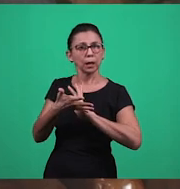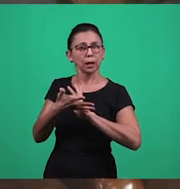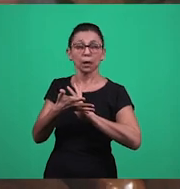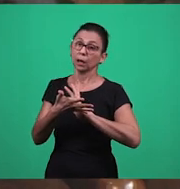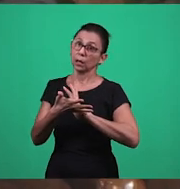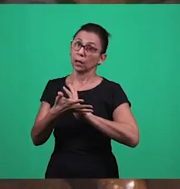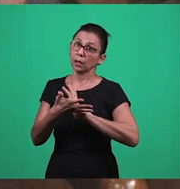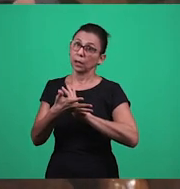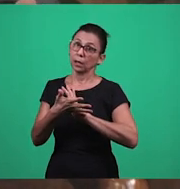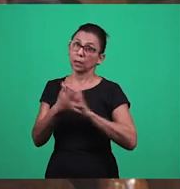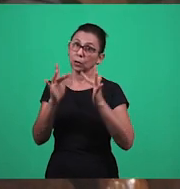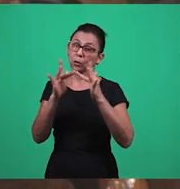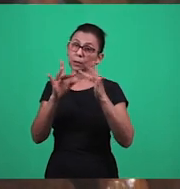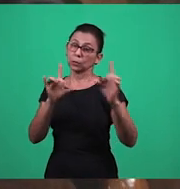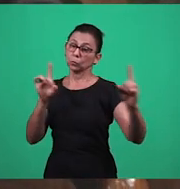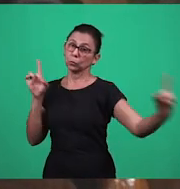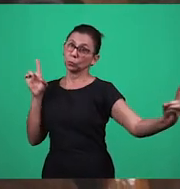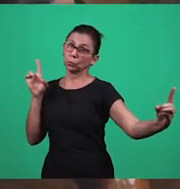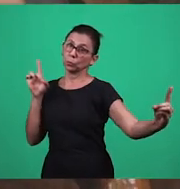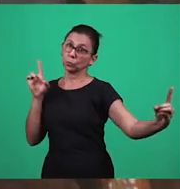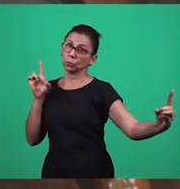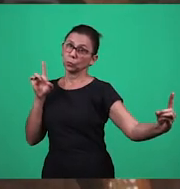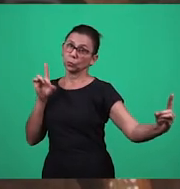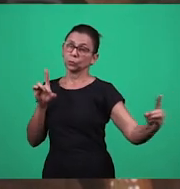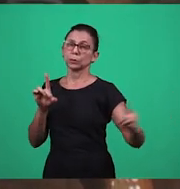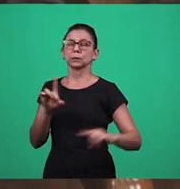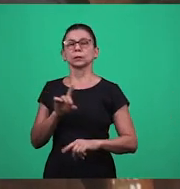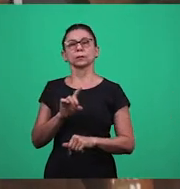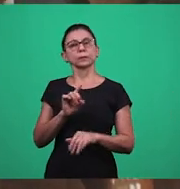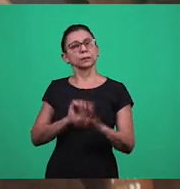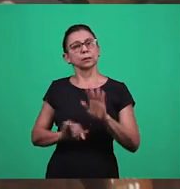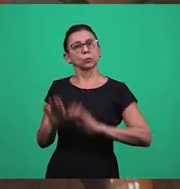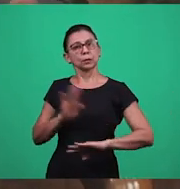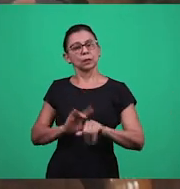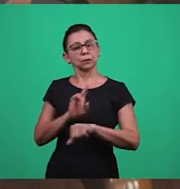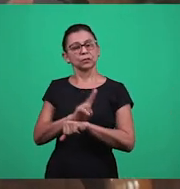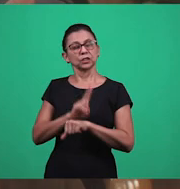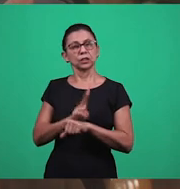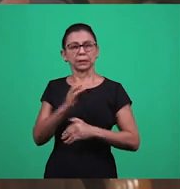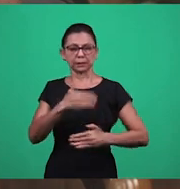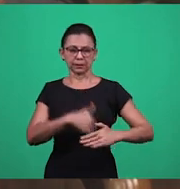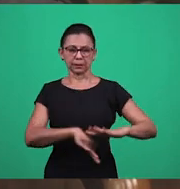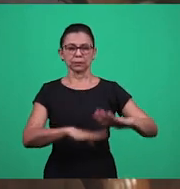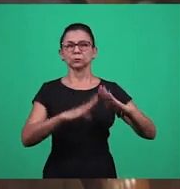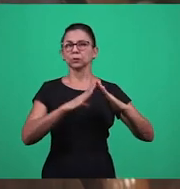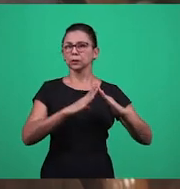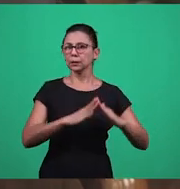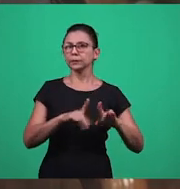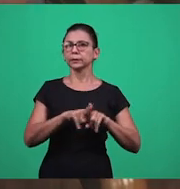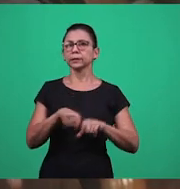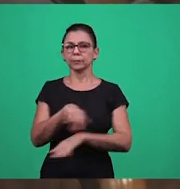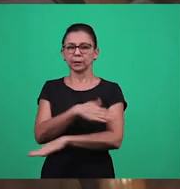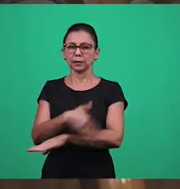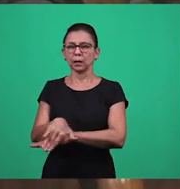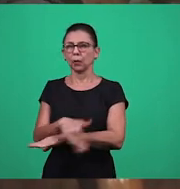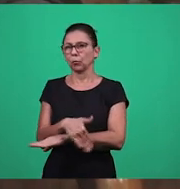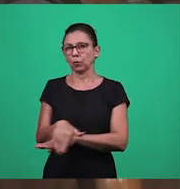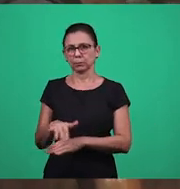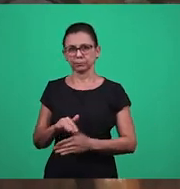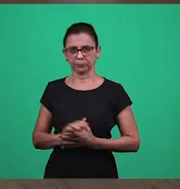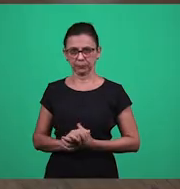existe uma série de cuidados que a gente pode ter e tem que ter, tanto dentro de casa, quanto também quando a gente sair para a